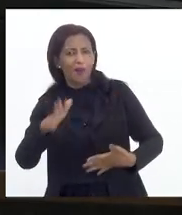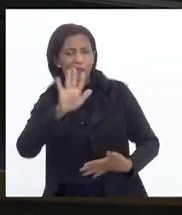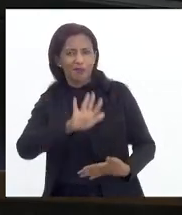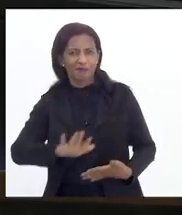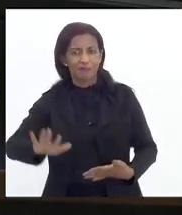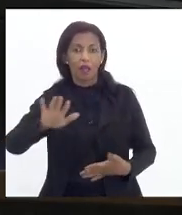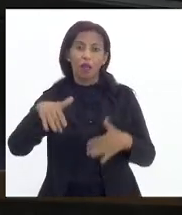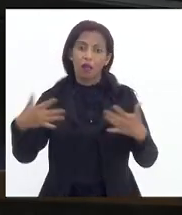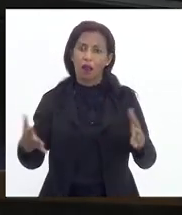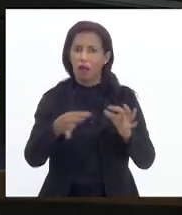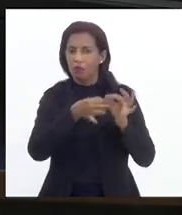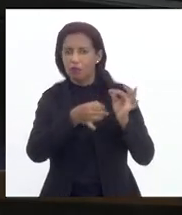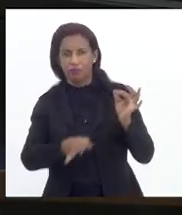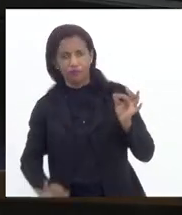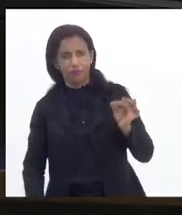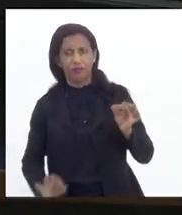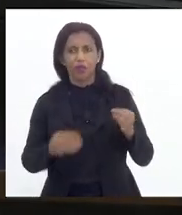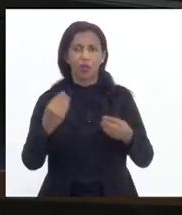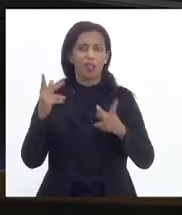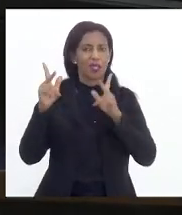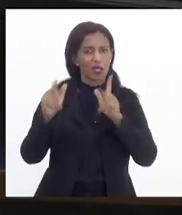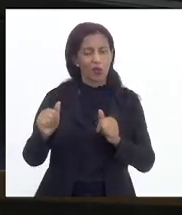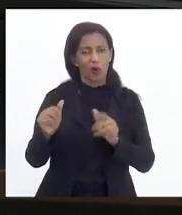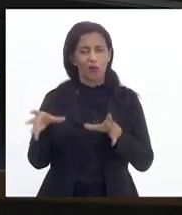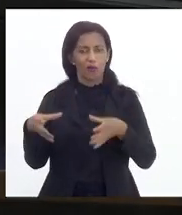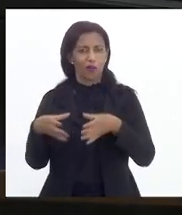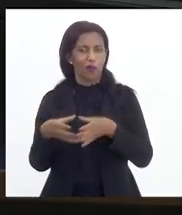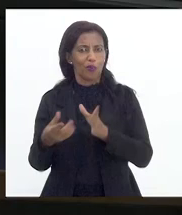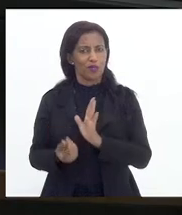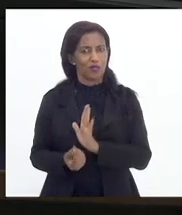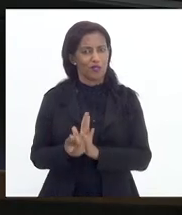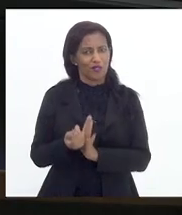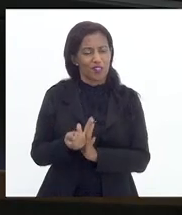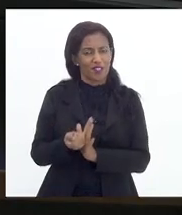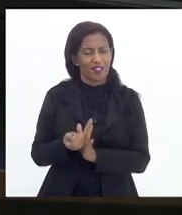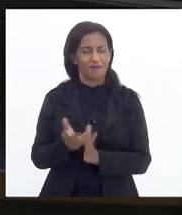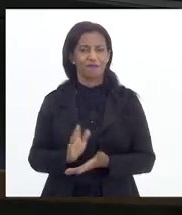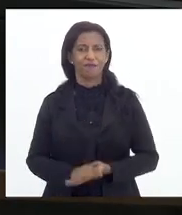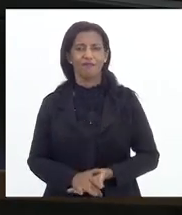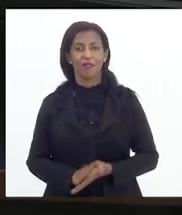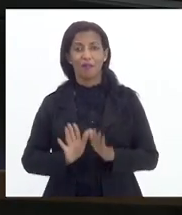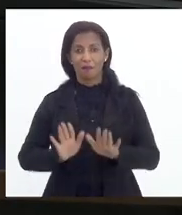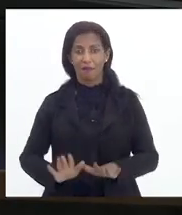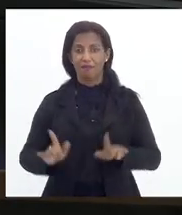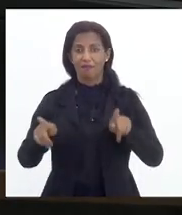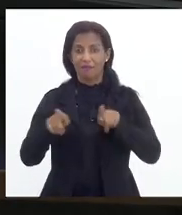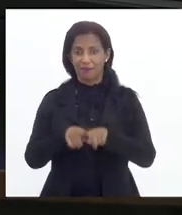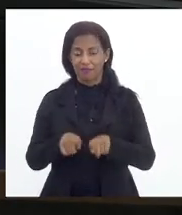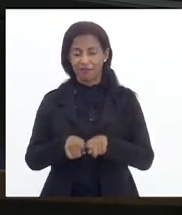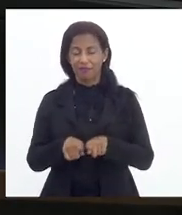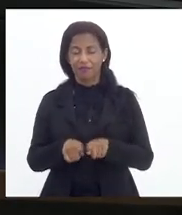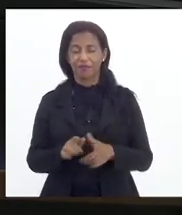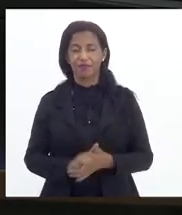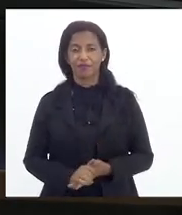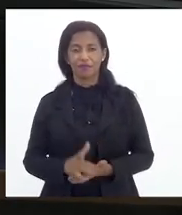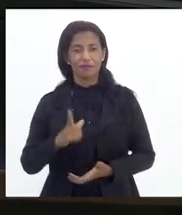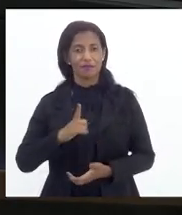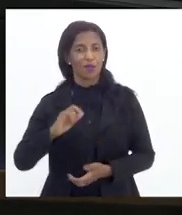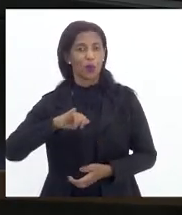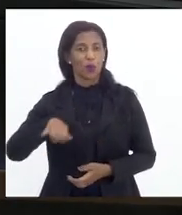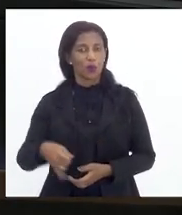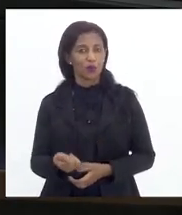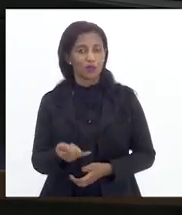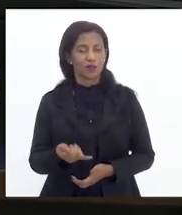é claro que eu não vou me estender Como foi na comissão de a tributação mas ao mesmo tempo pela